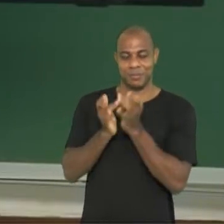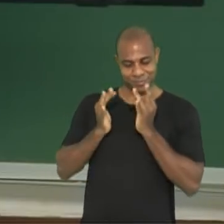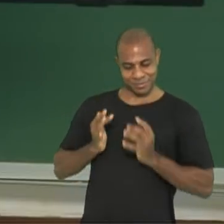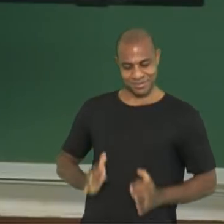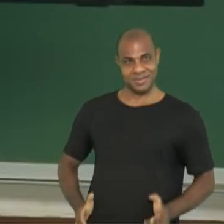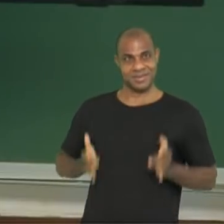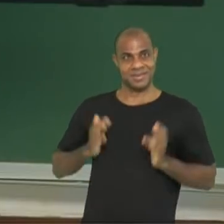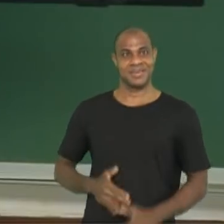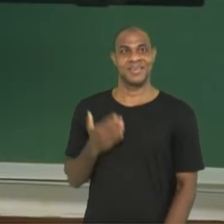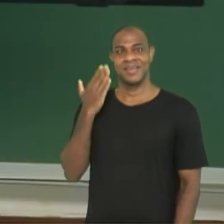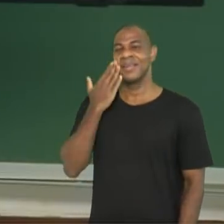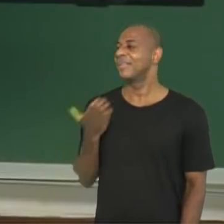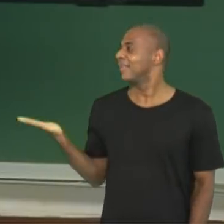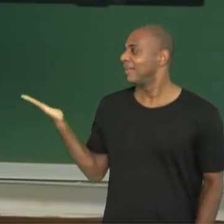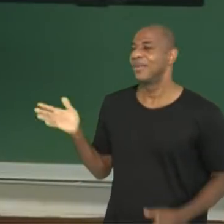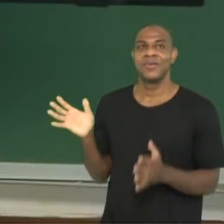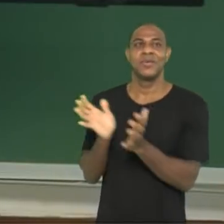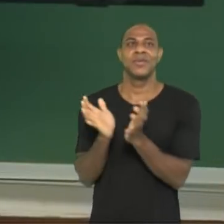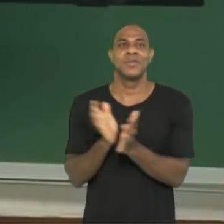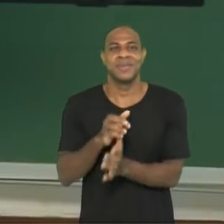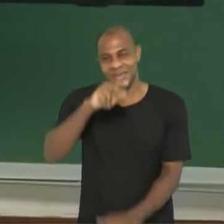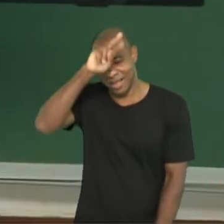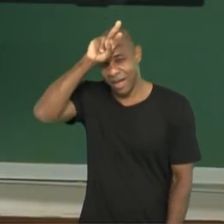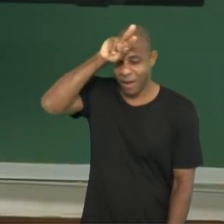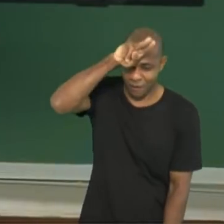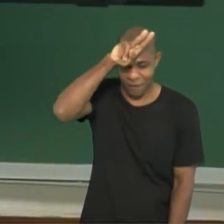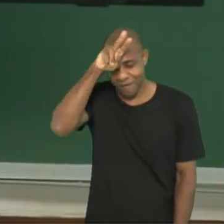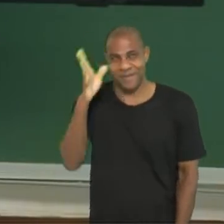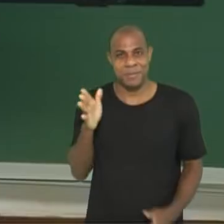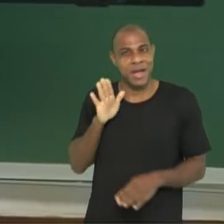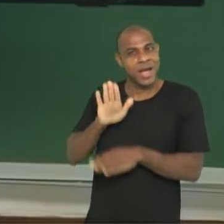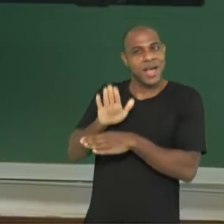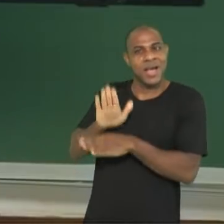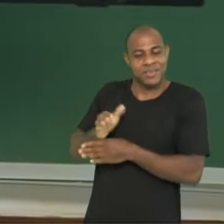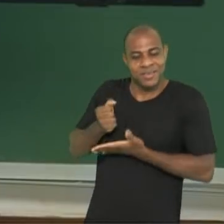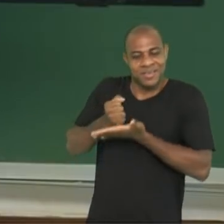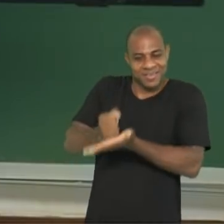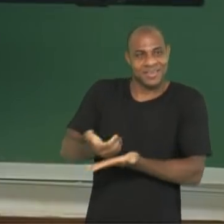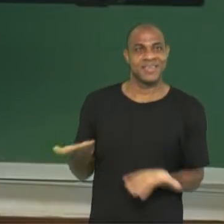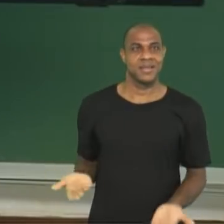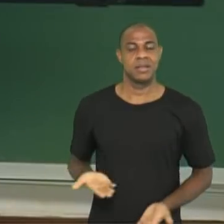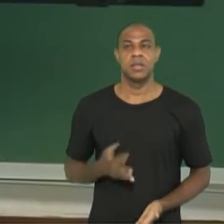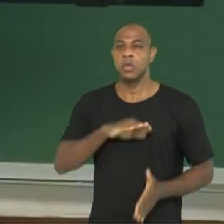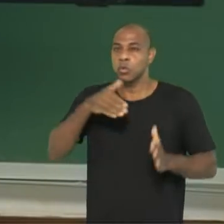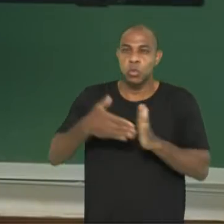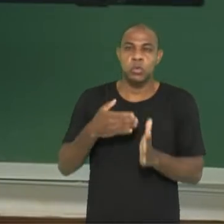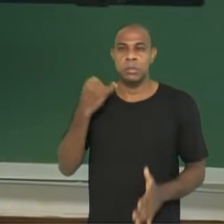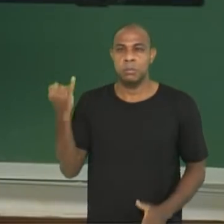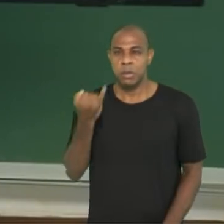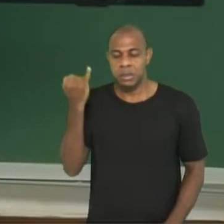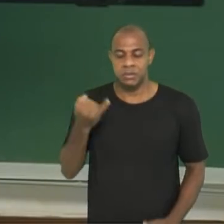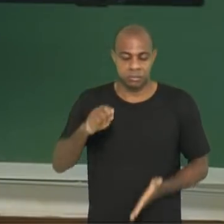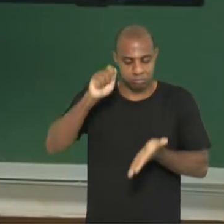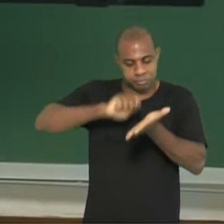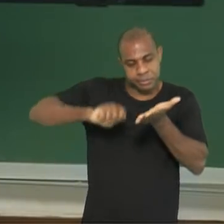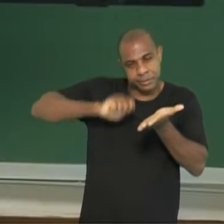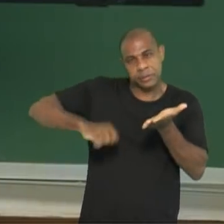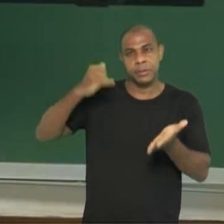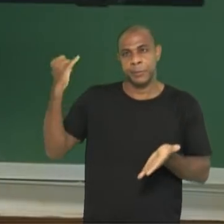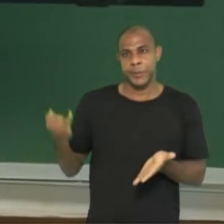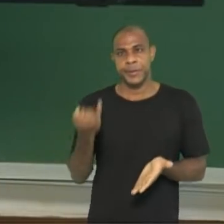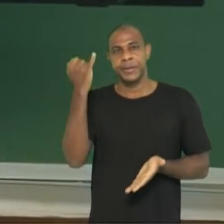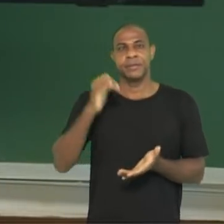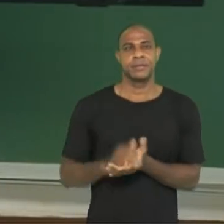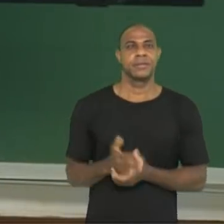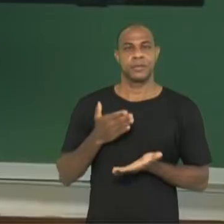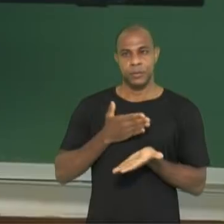nos ajudar neste caminho de hoje. Tudo que for importante, anote no seu caderno para você não esquecer. Então, começando a aula de